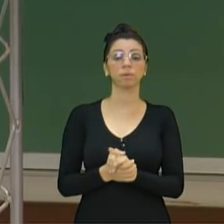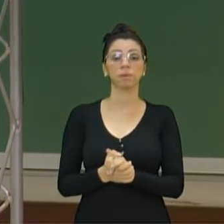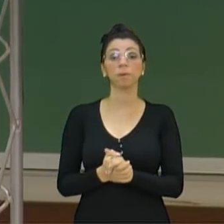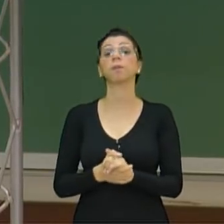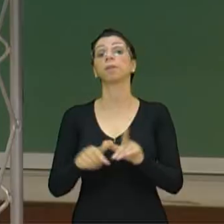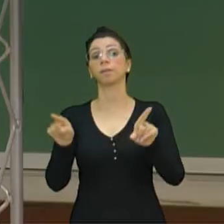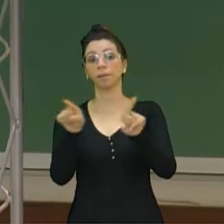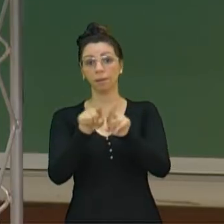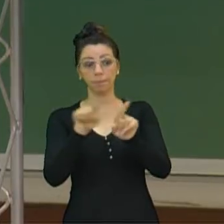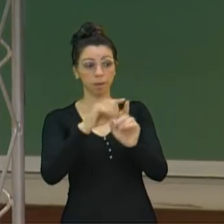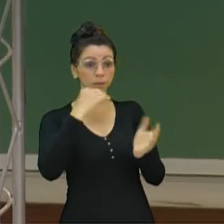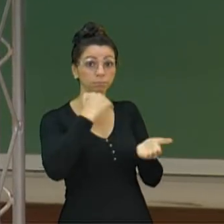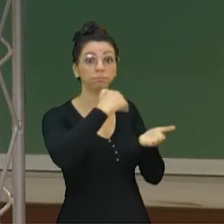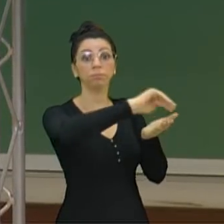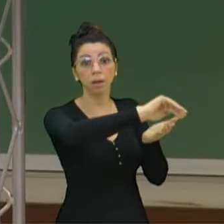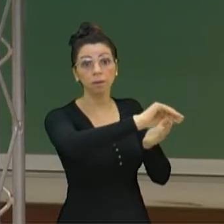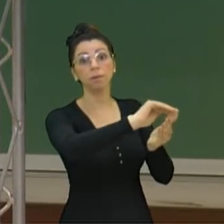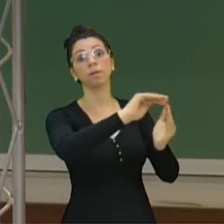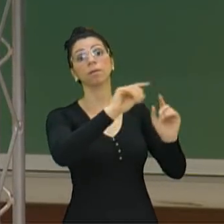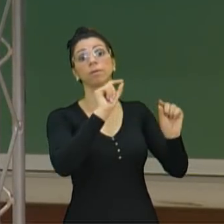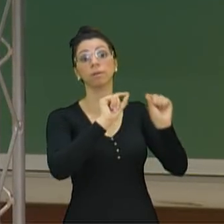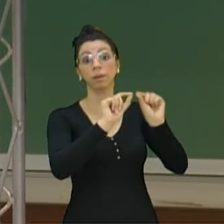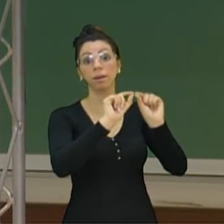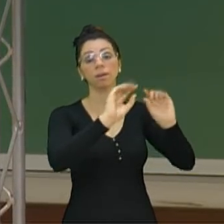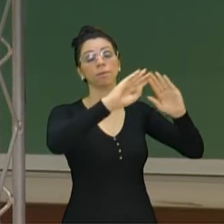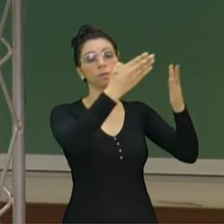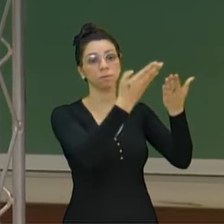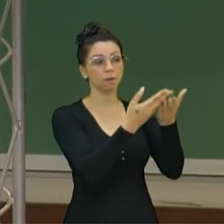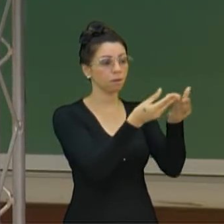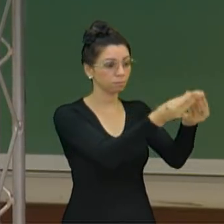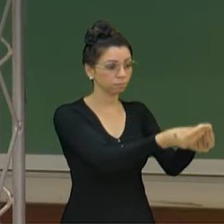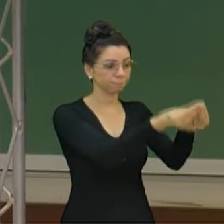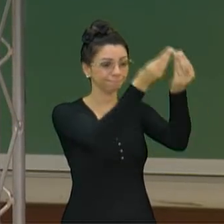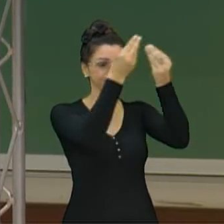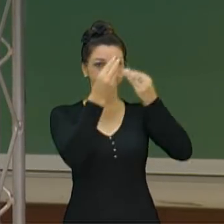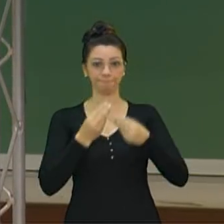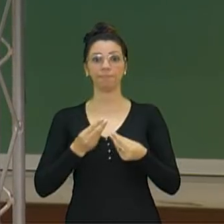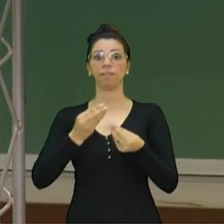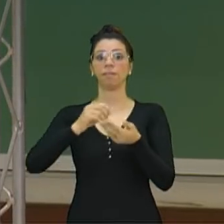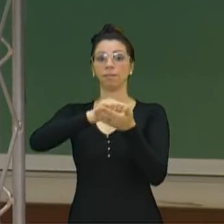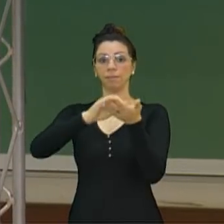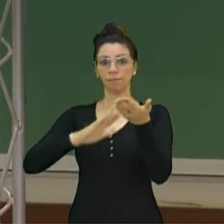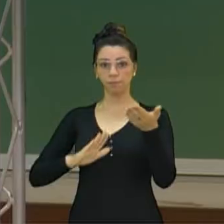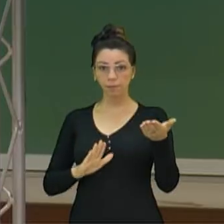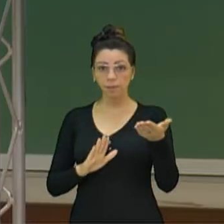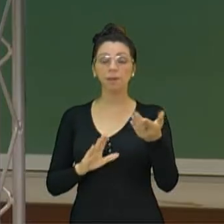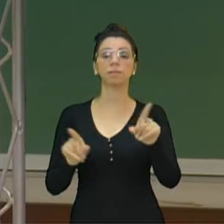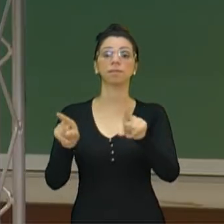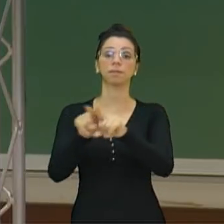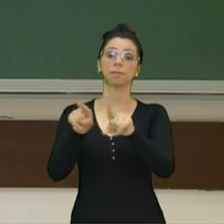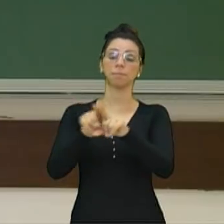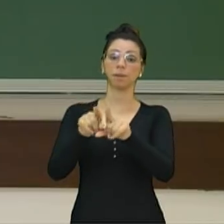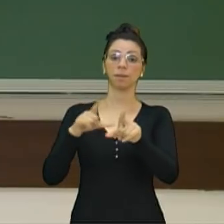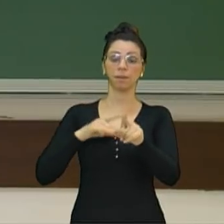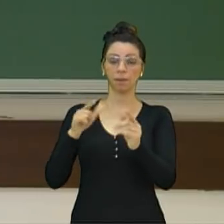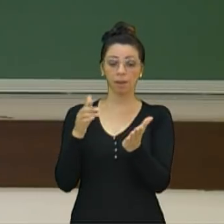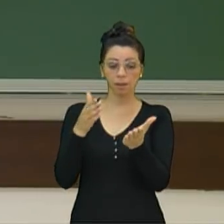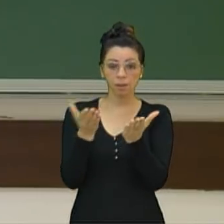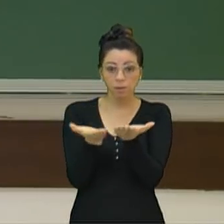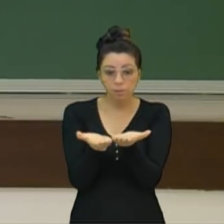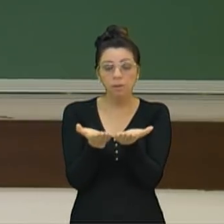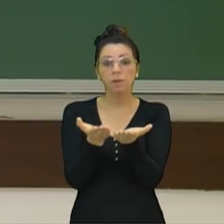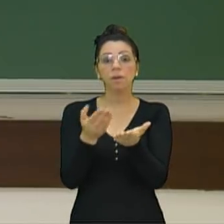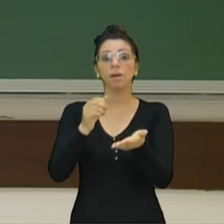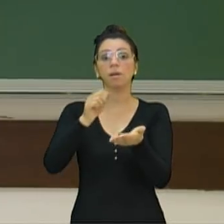entre em contato com a sua escola. Pegue as atividades impressas, lá você vai receber um kit que tem a aula, esse PowerPoint